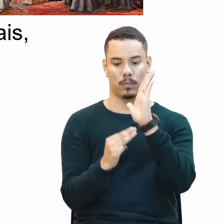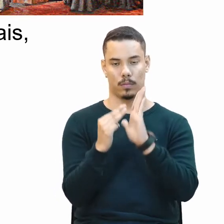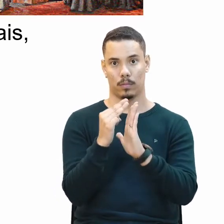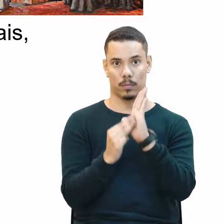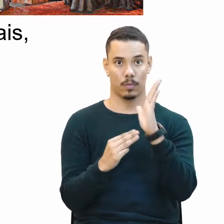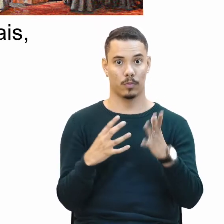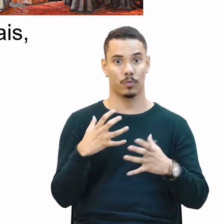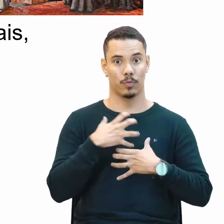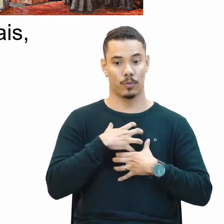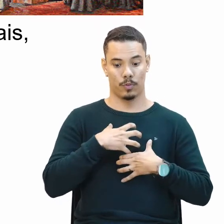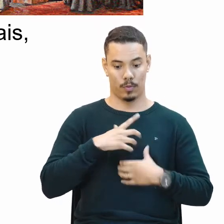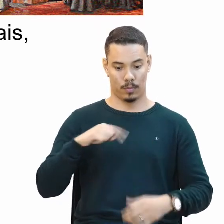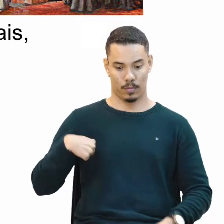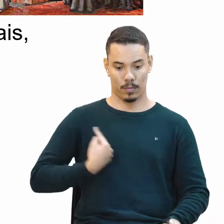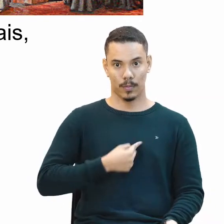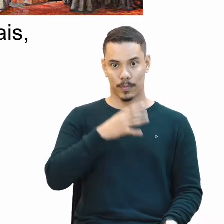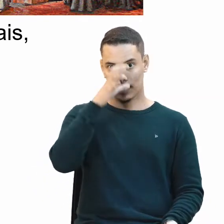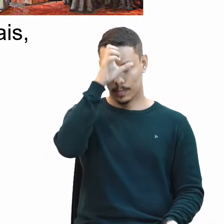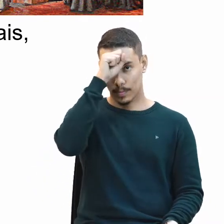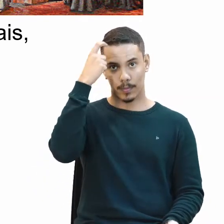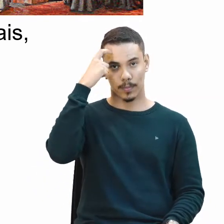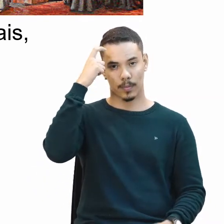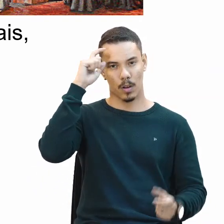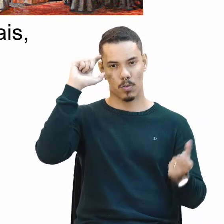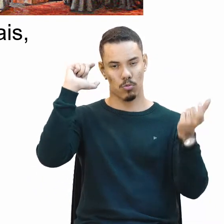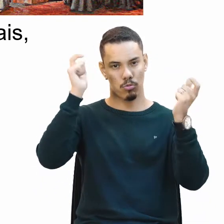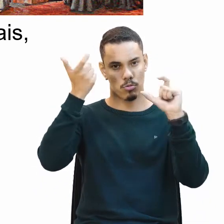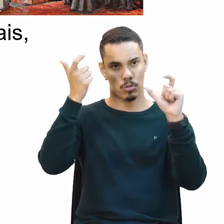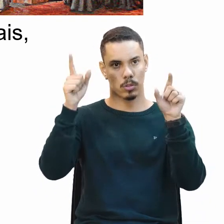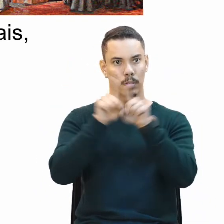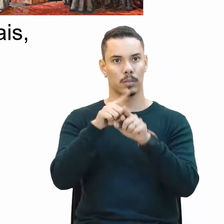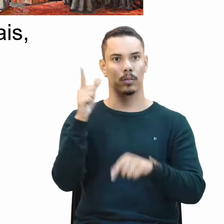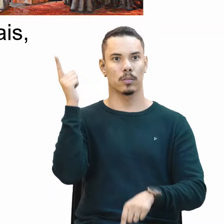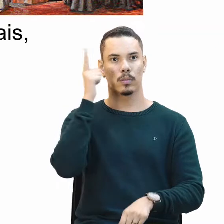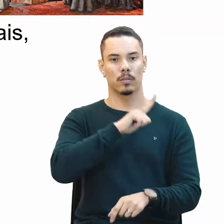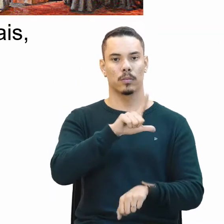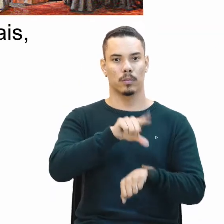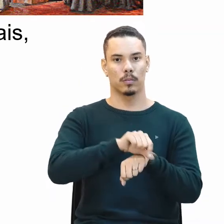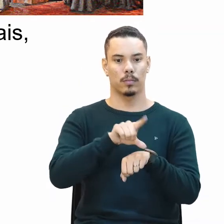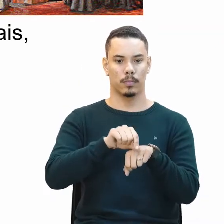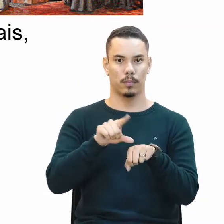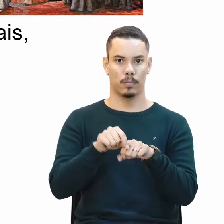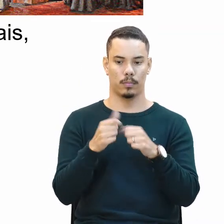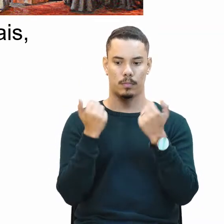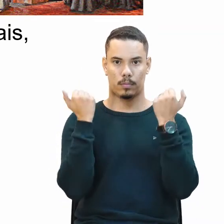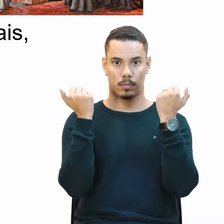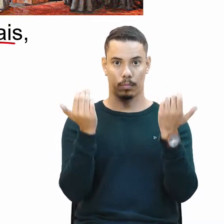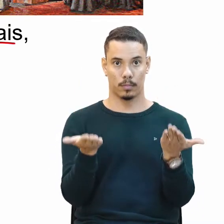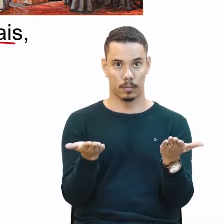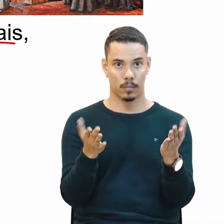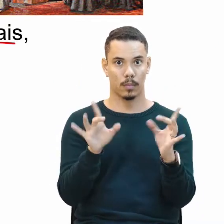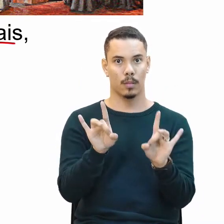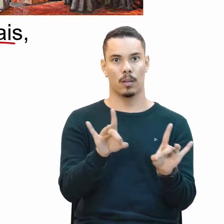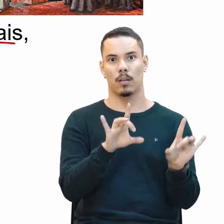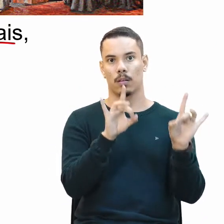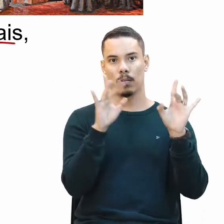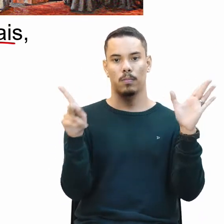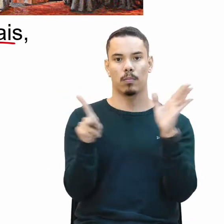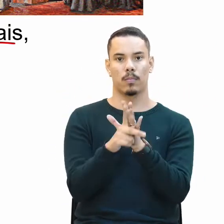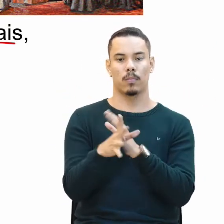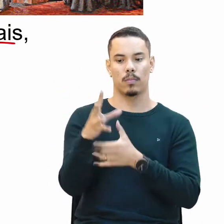de aprender a pensar e a sustentar uma argumentação específico nas